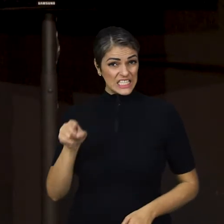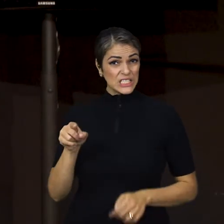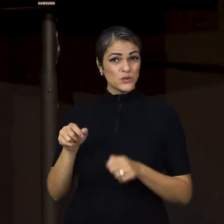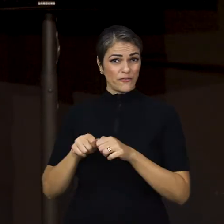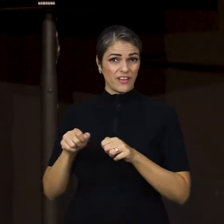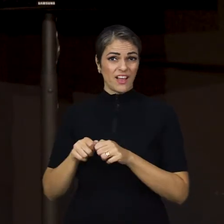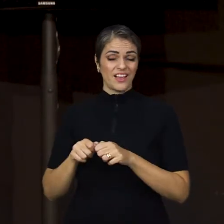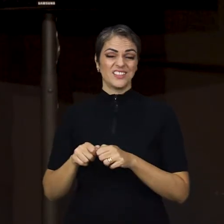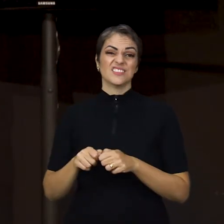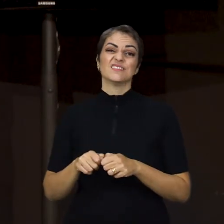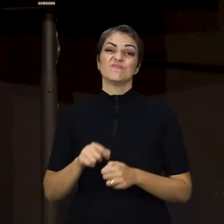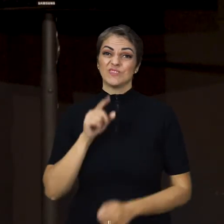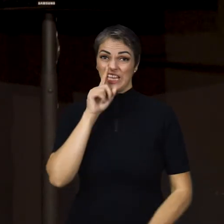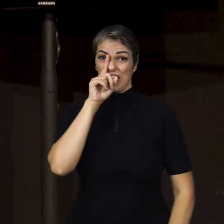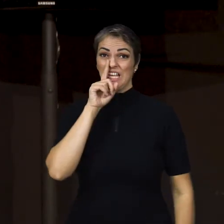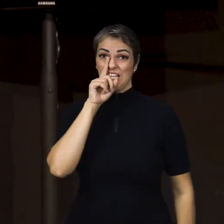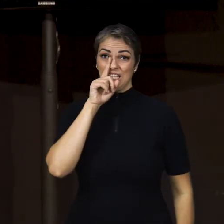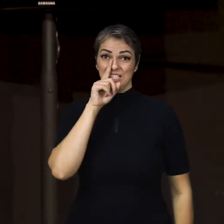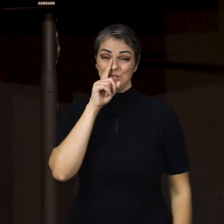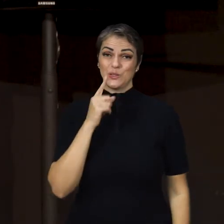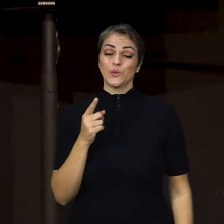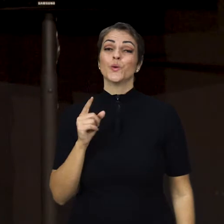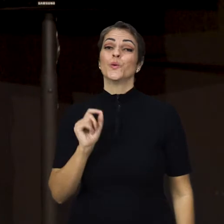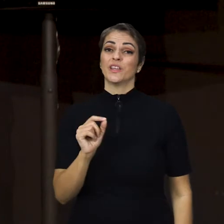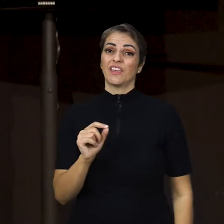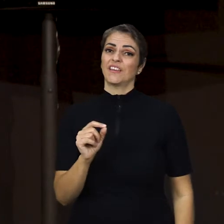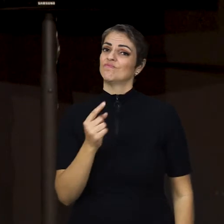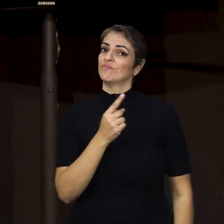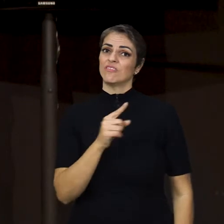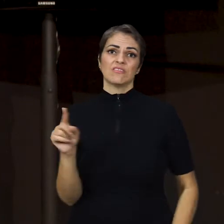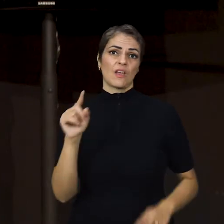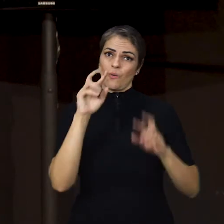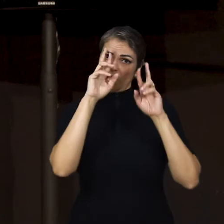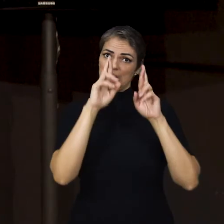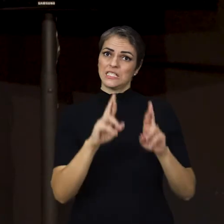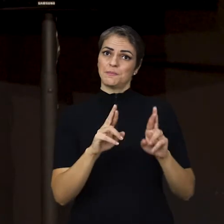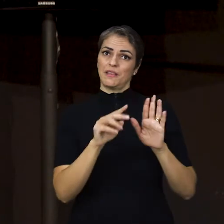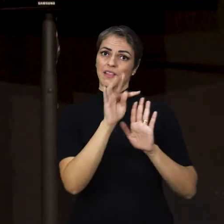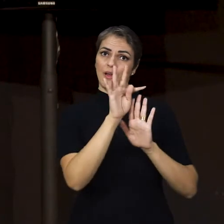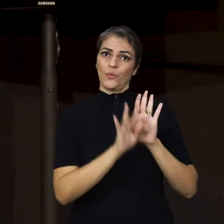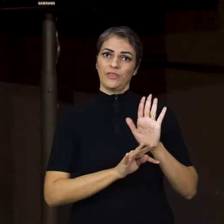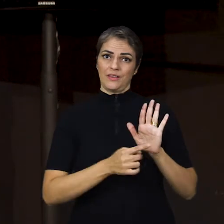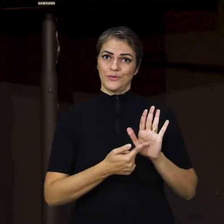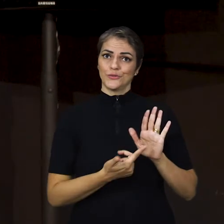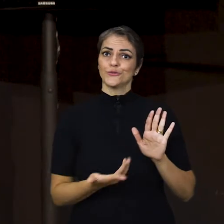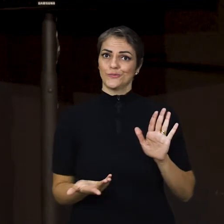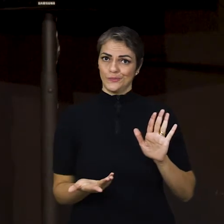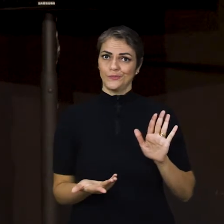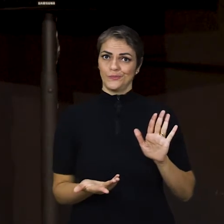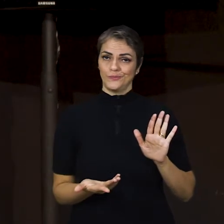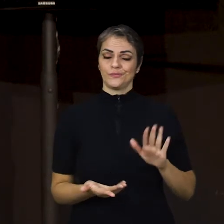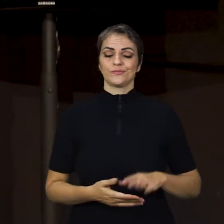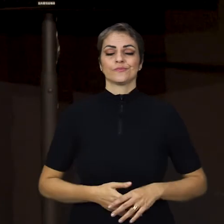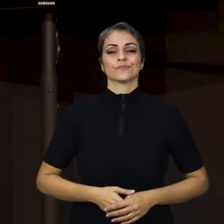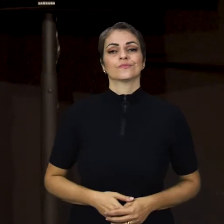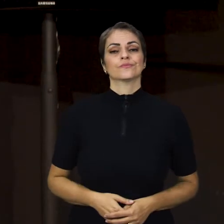também corre um sério risco de desrespeitar o que o texto diz. Por fim, eu quero destacar um terceiro risco, que é